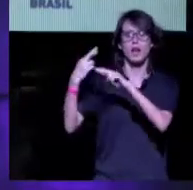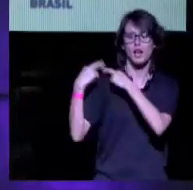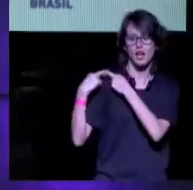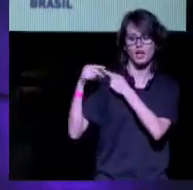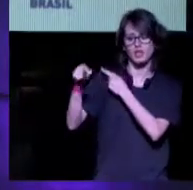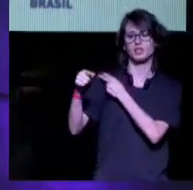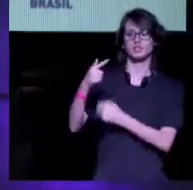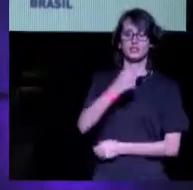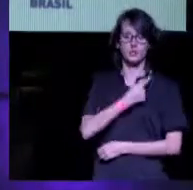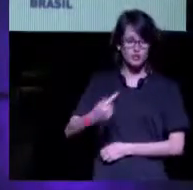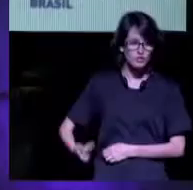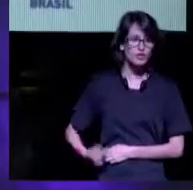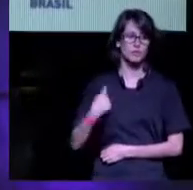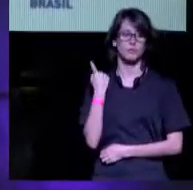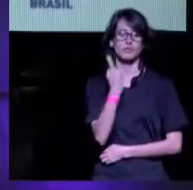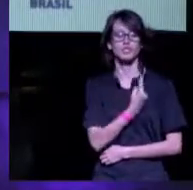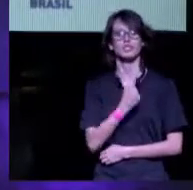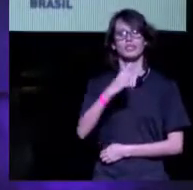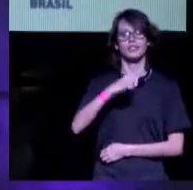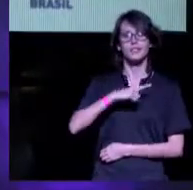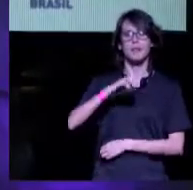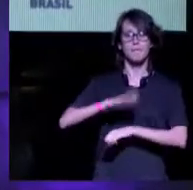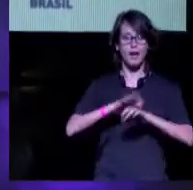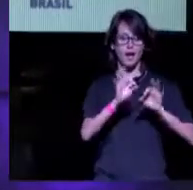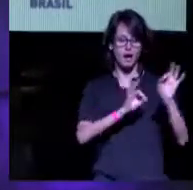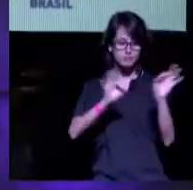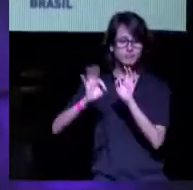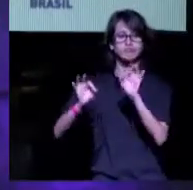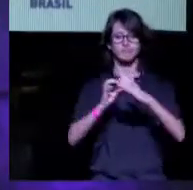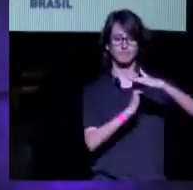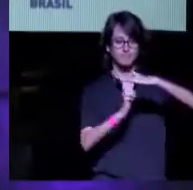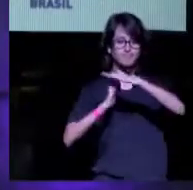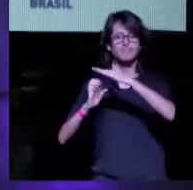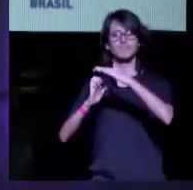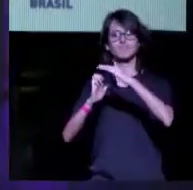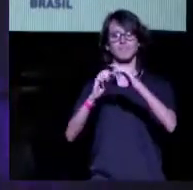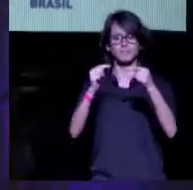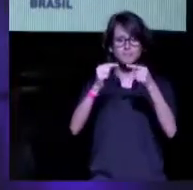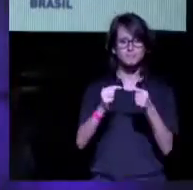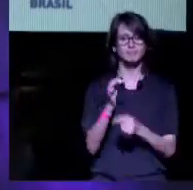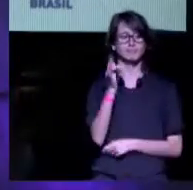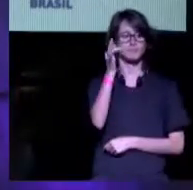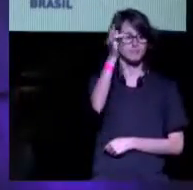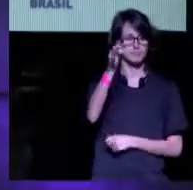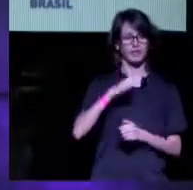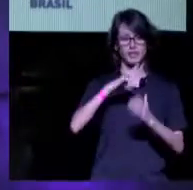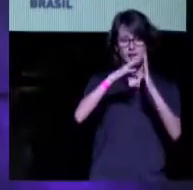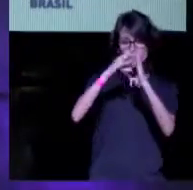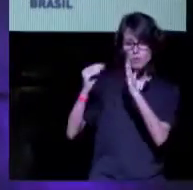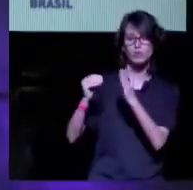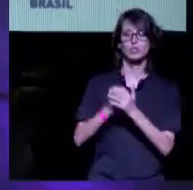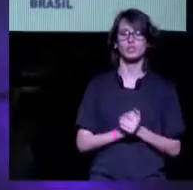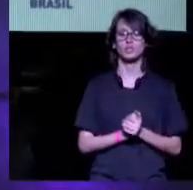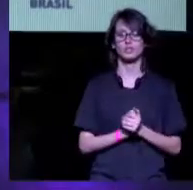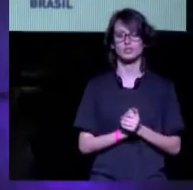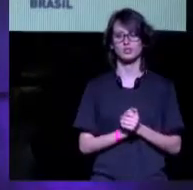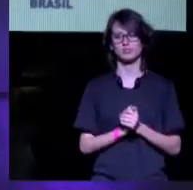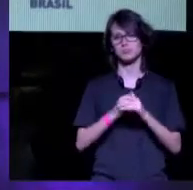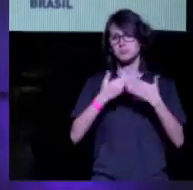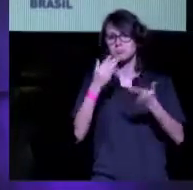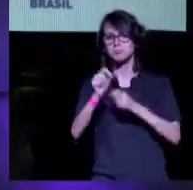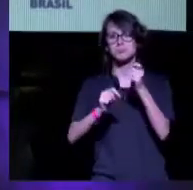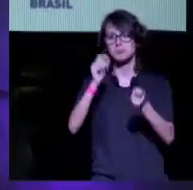para a gente ter mais organizações do futuro enfim modelos descentralizados tudo